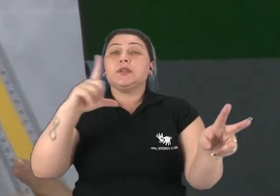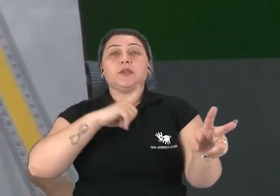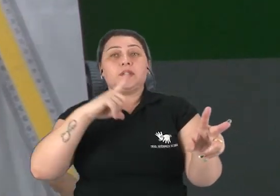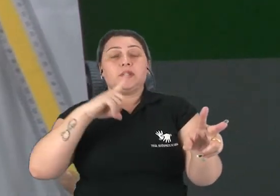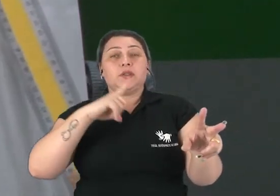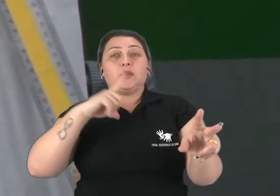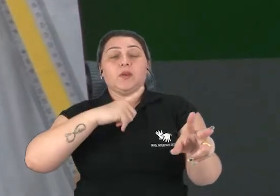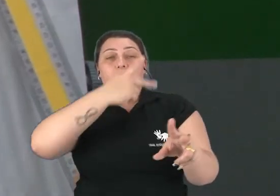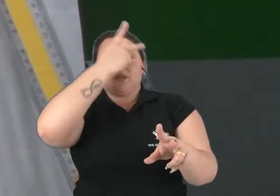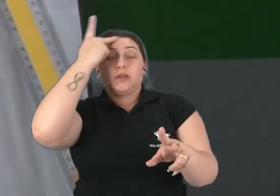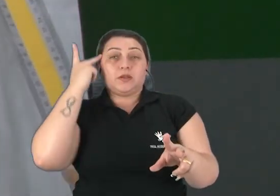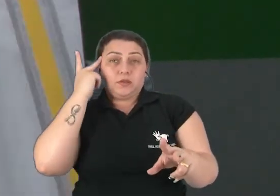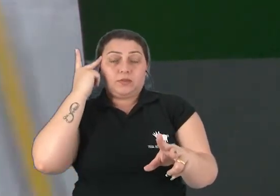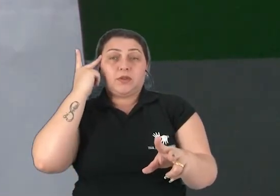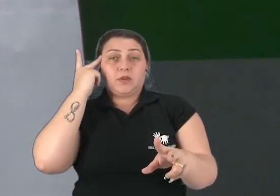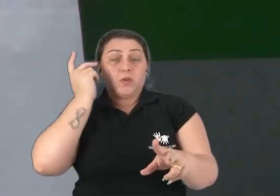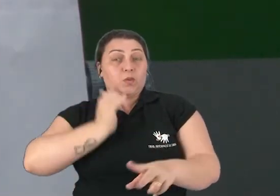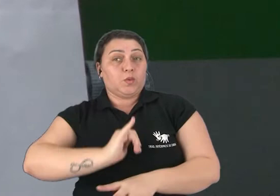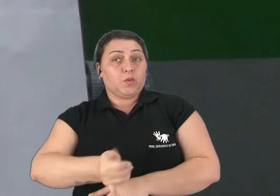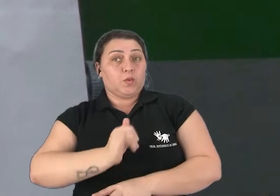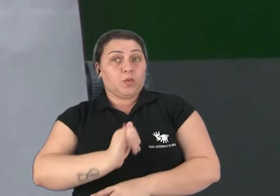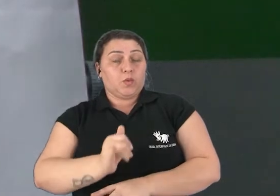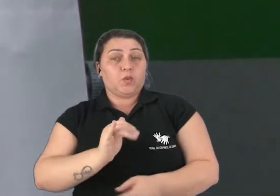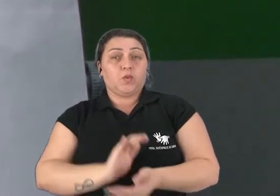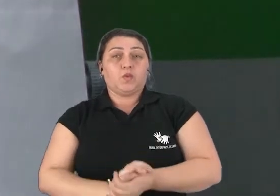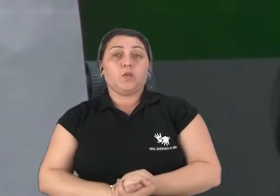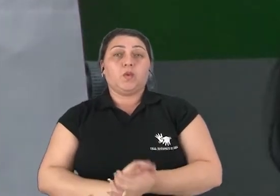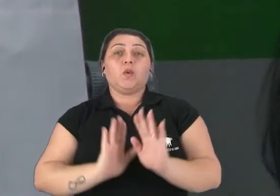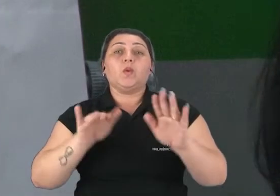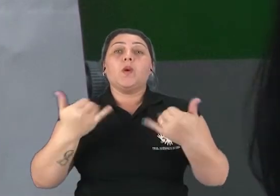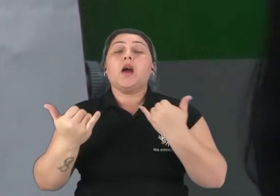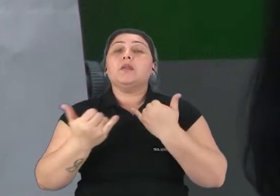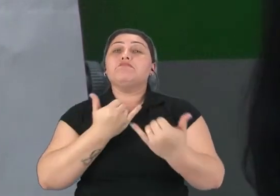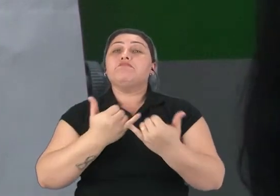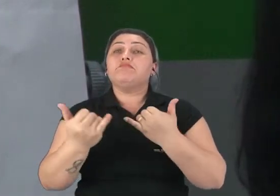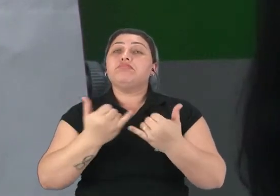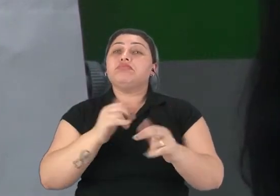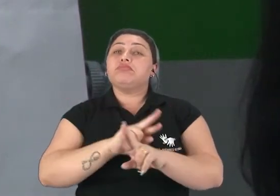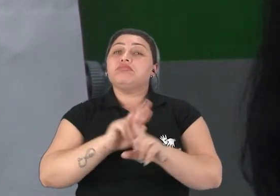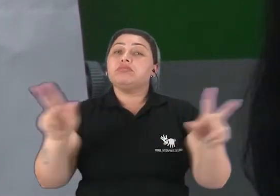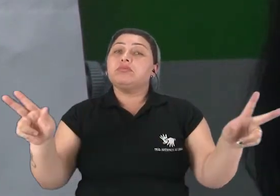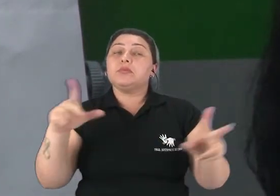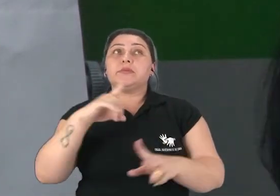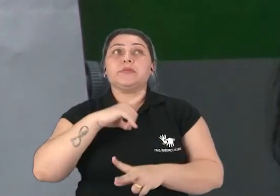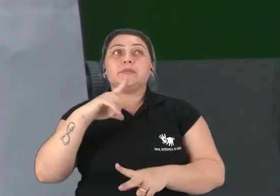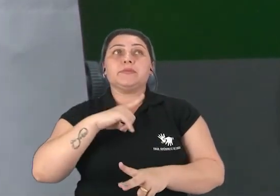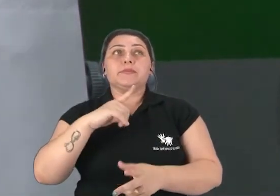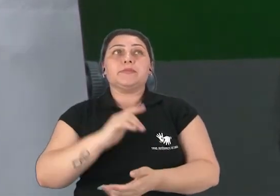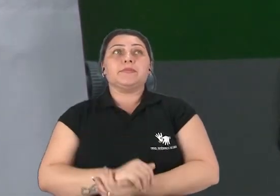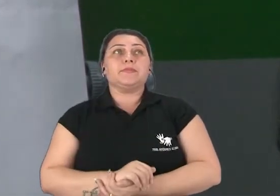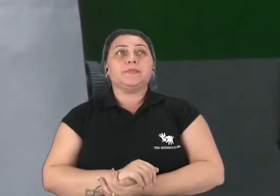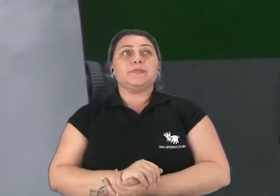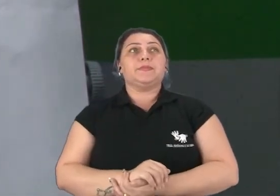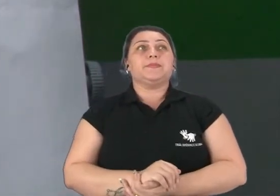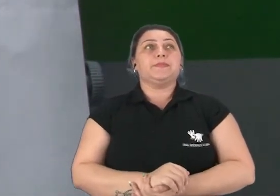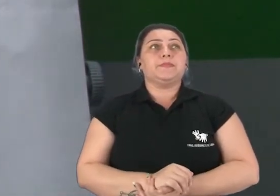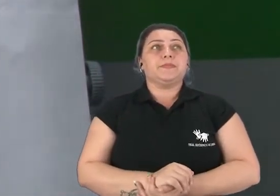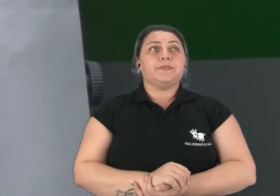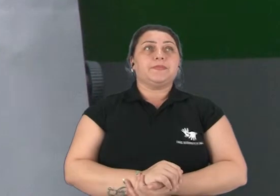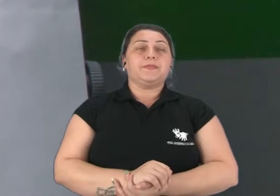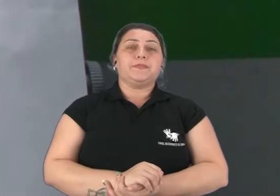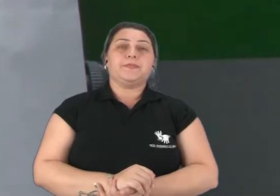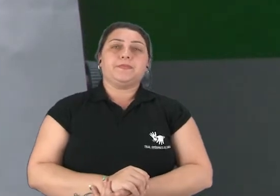têm com as pessoas do conto? Que semelhanças e diferenças eles têm com as pessoas do